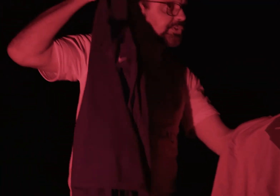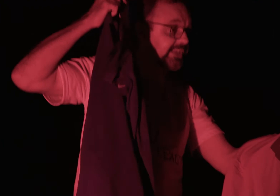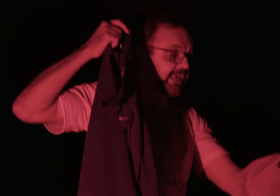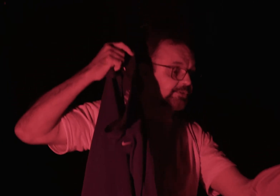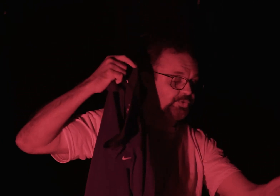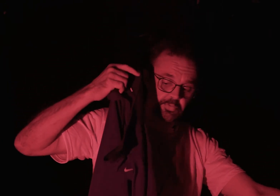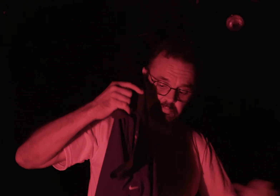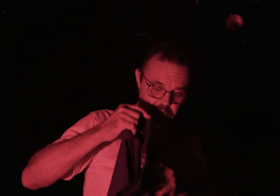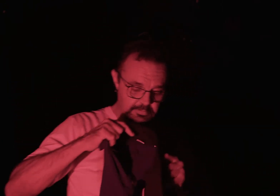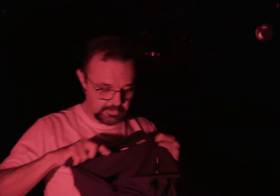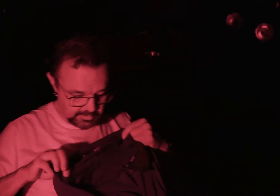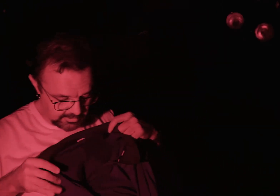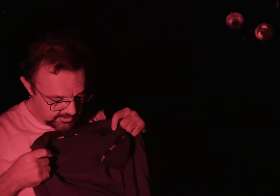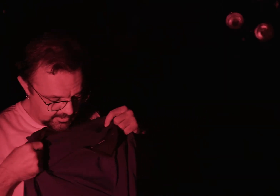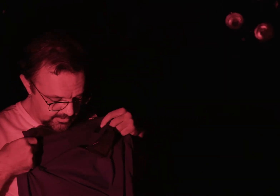Essa blusa que era azul